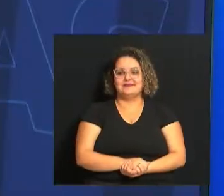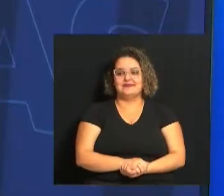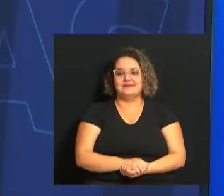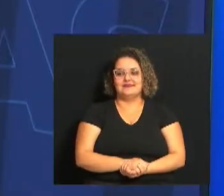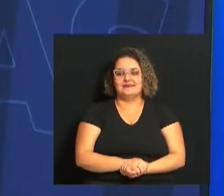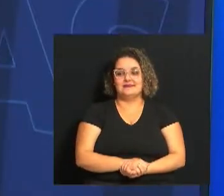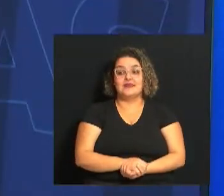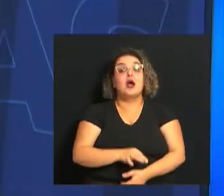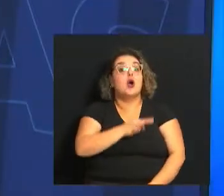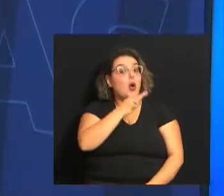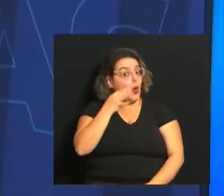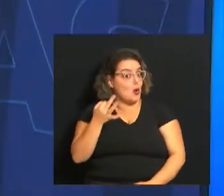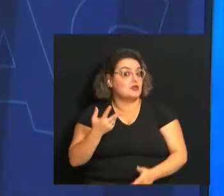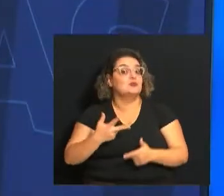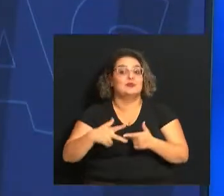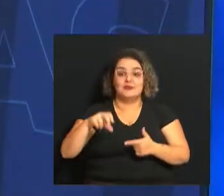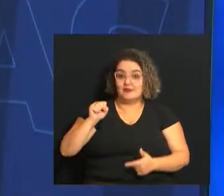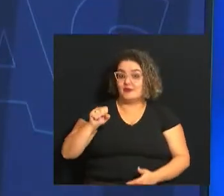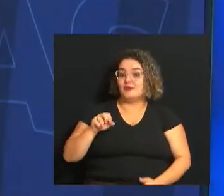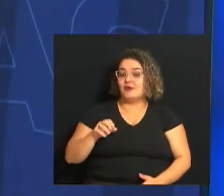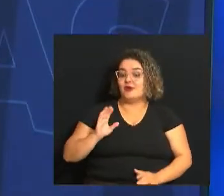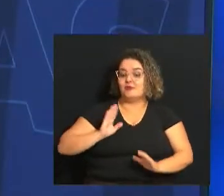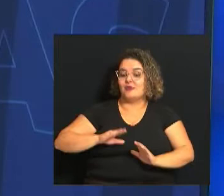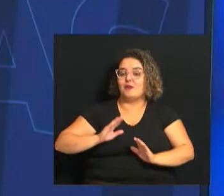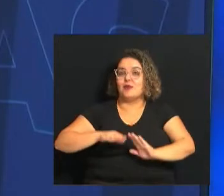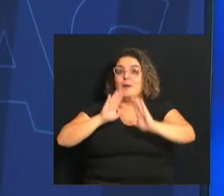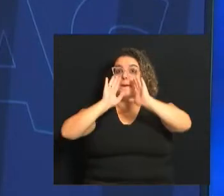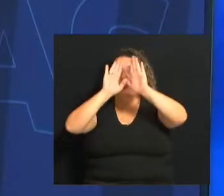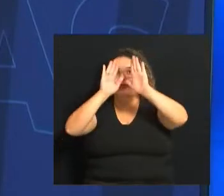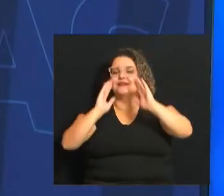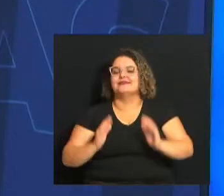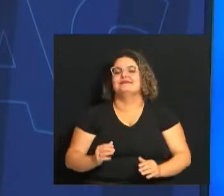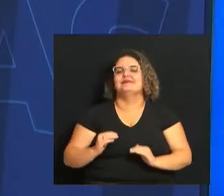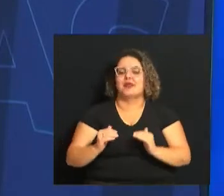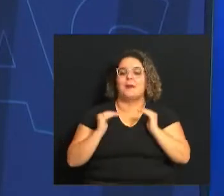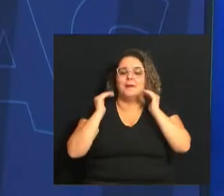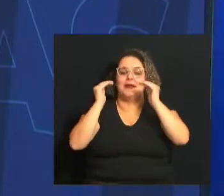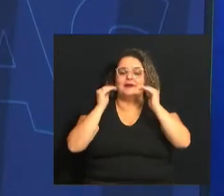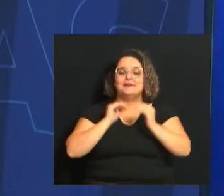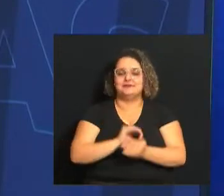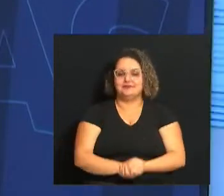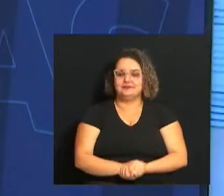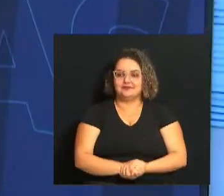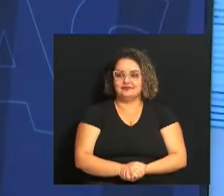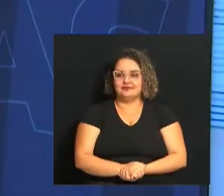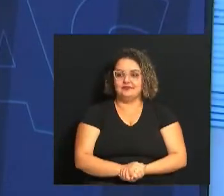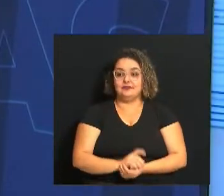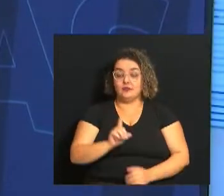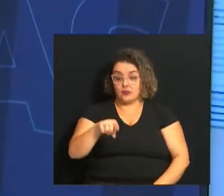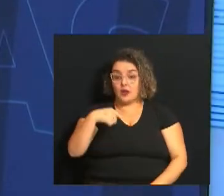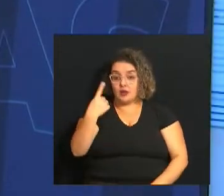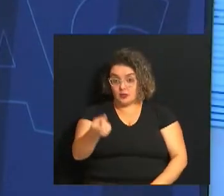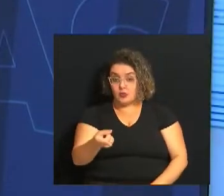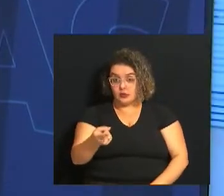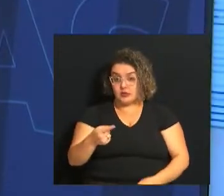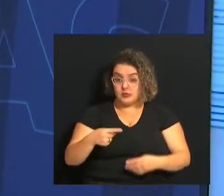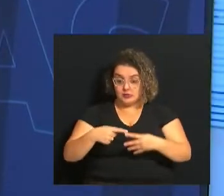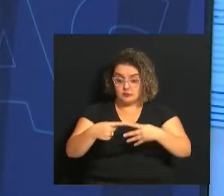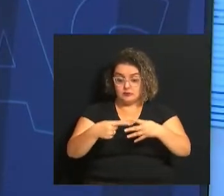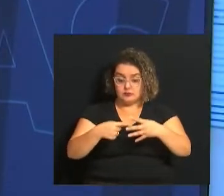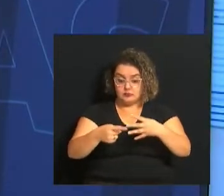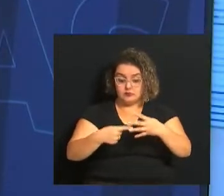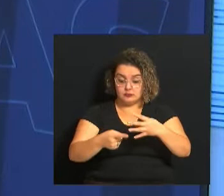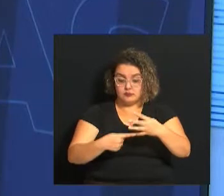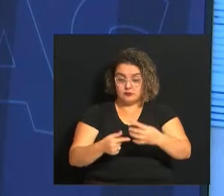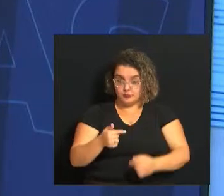Ótima vitória do Veracruz Basquete, que subiu na tabela de classificação. E olha só, na próxima semana, de